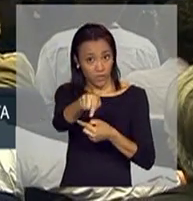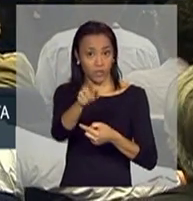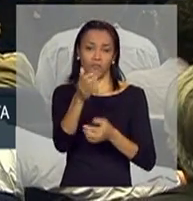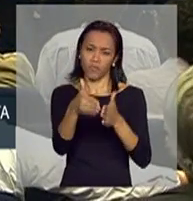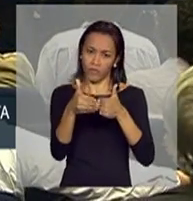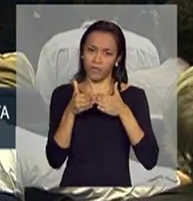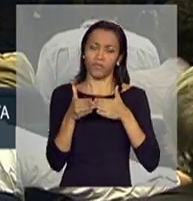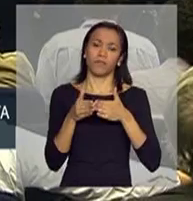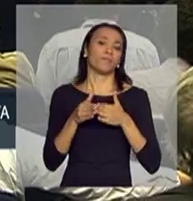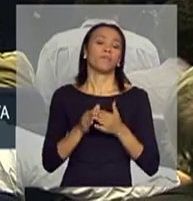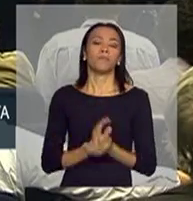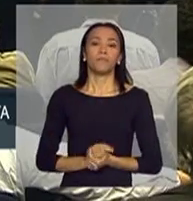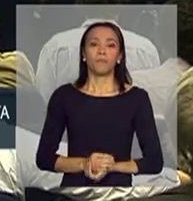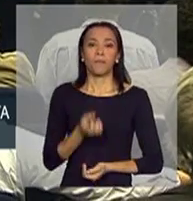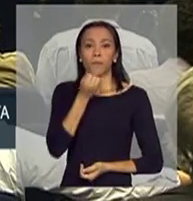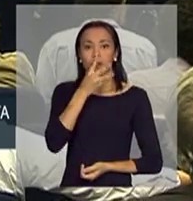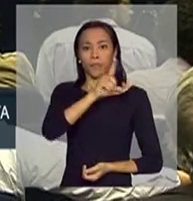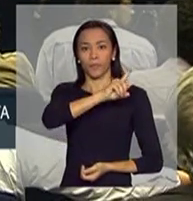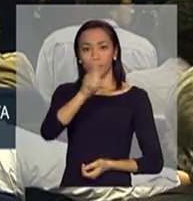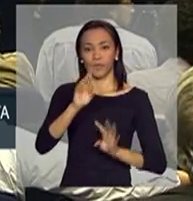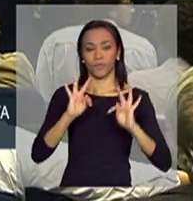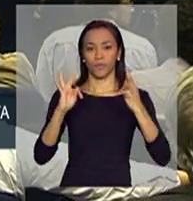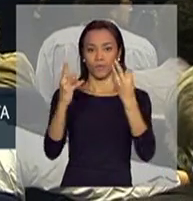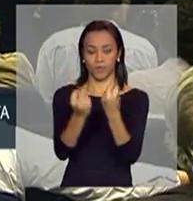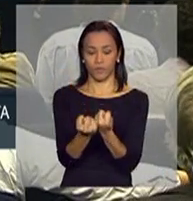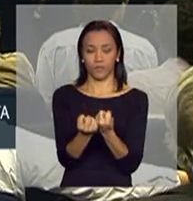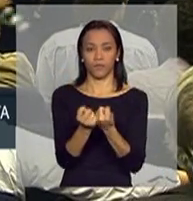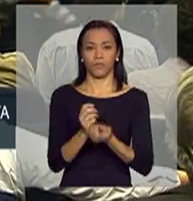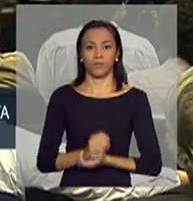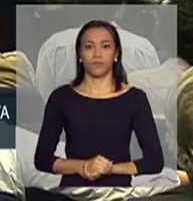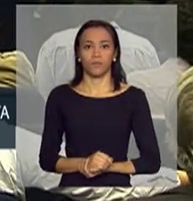gentileza. Bom dia a todos.